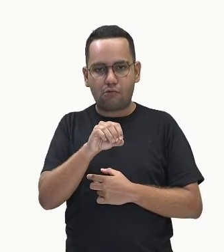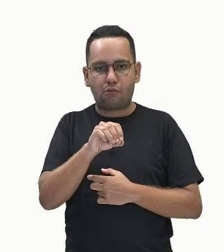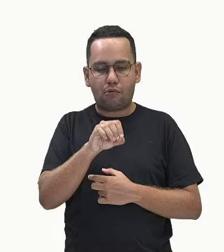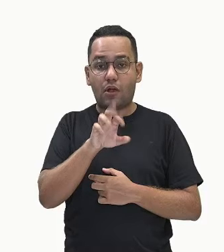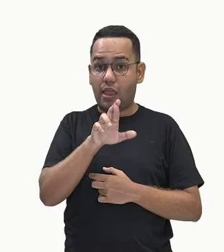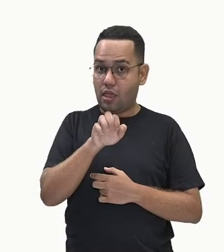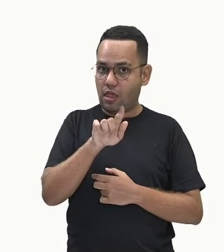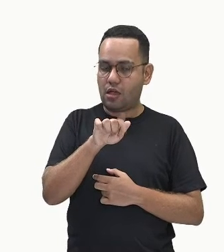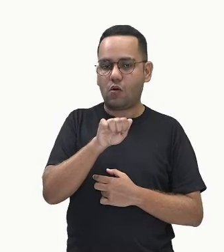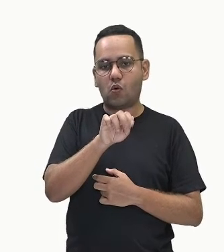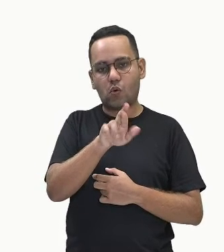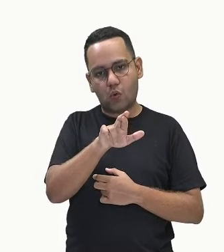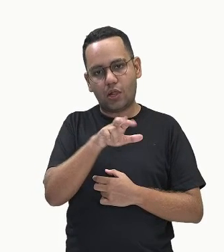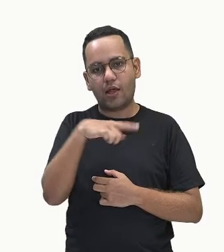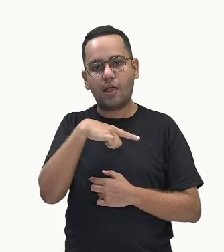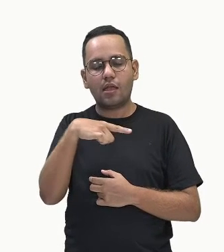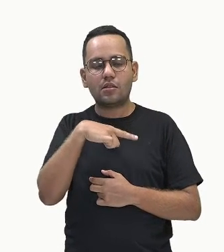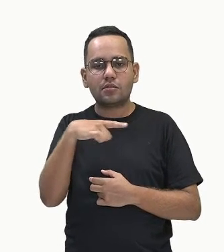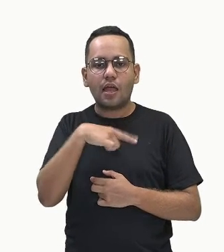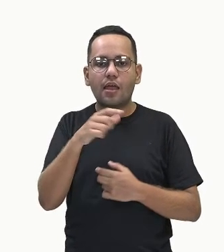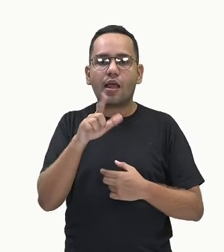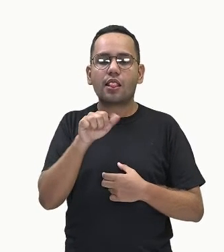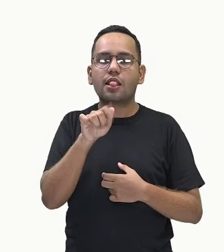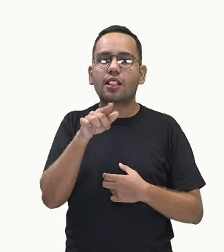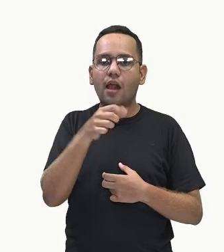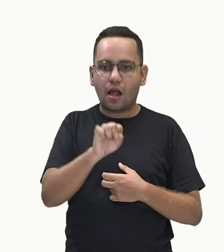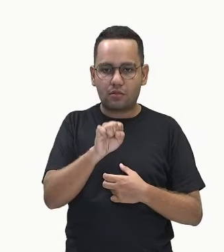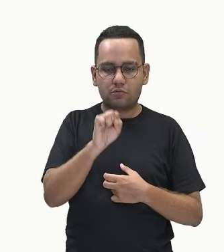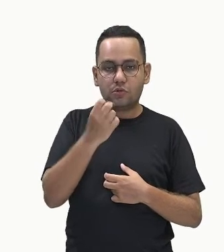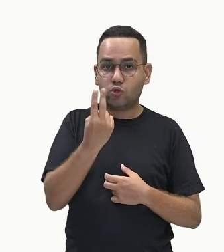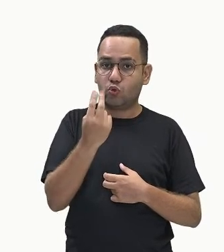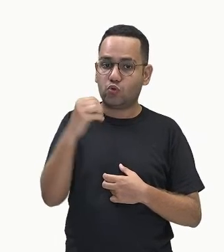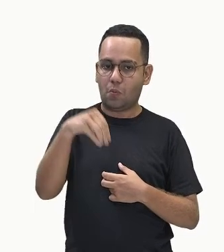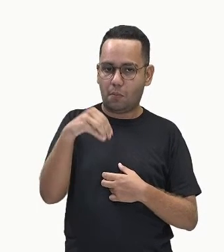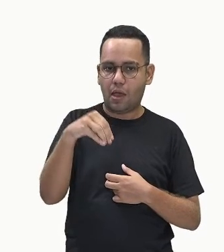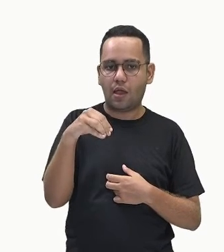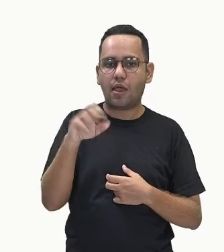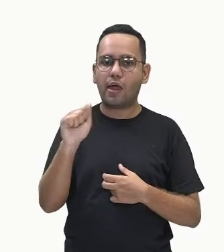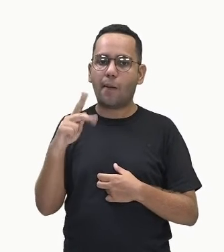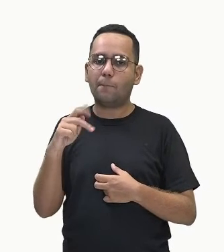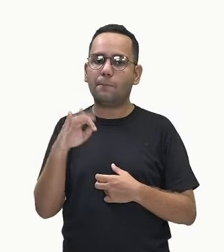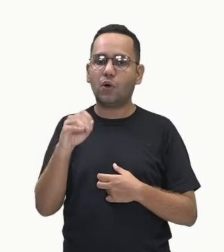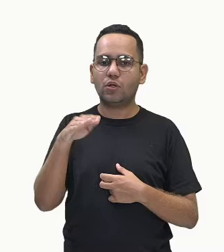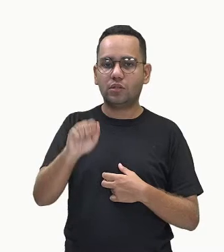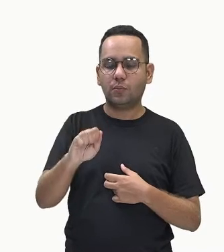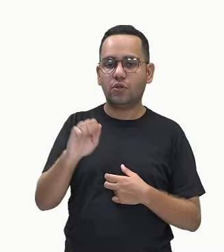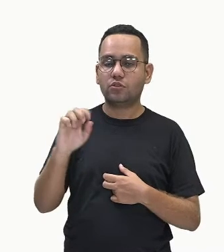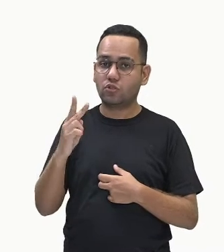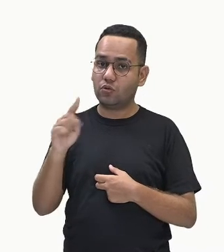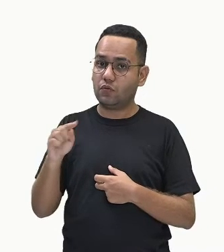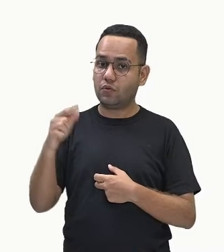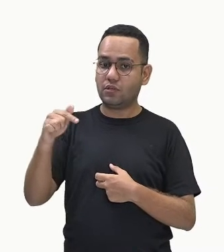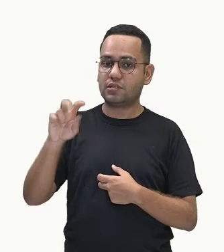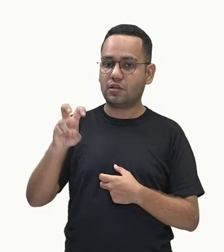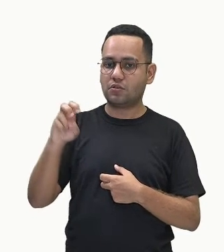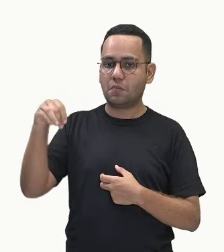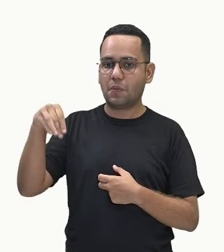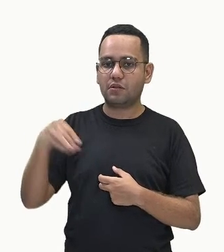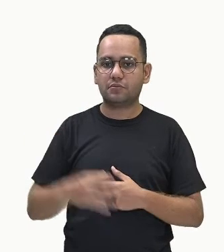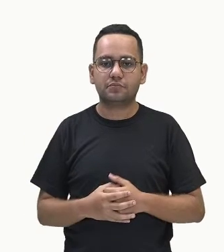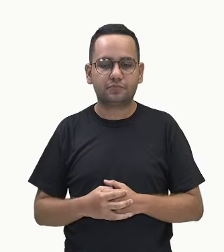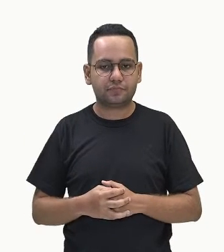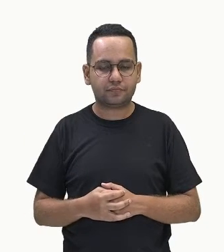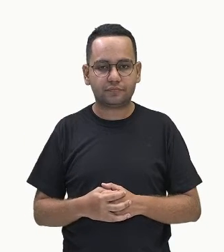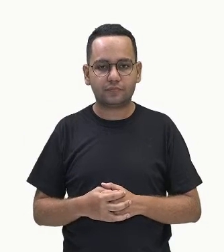2 metros e apótema igual a 2,75 metros. Então, temos aqui, ó,